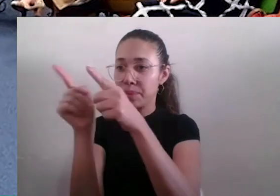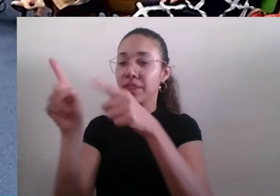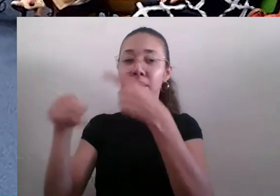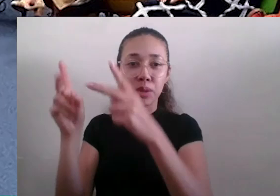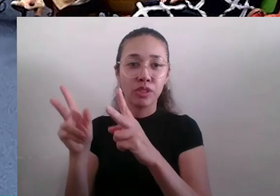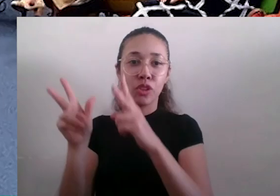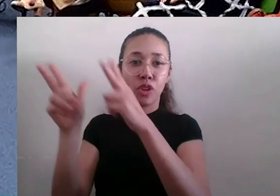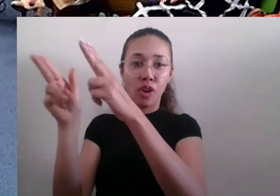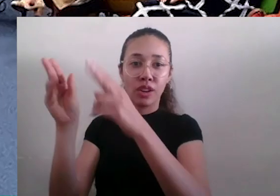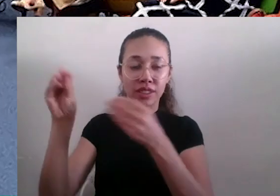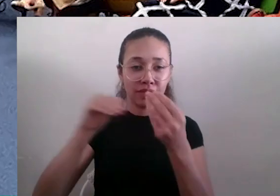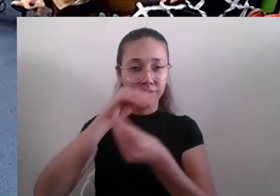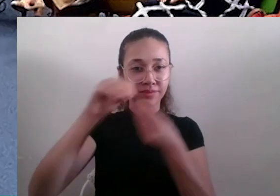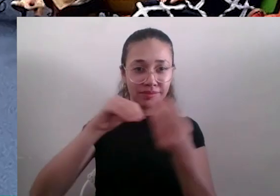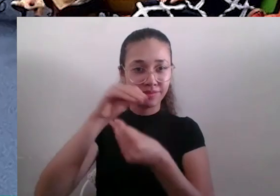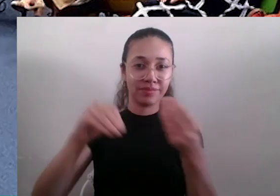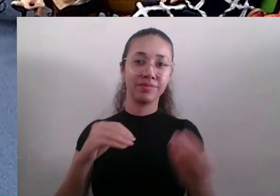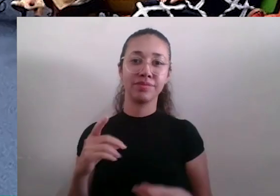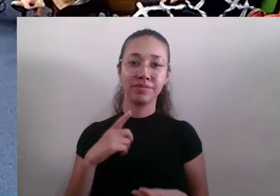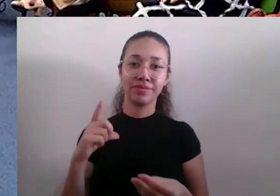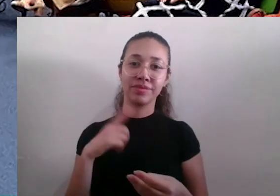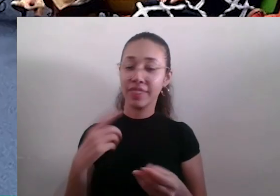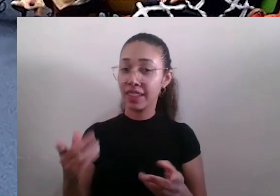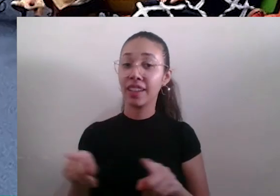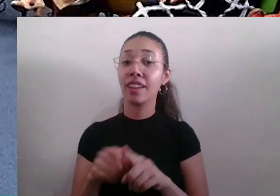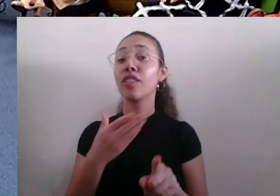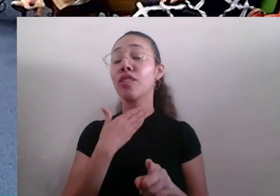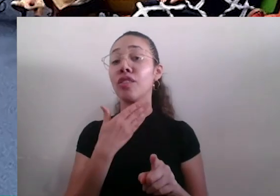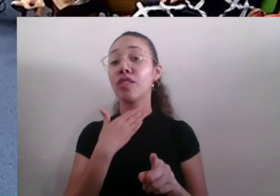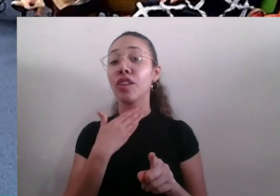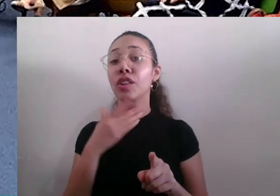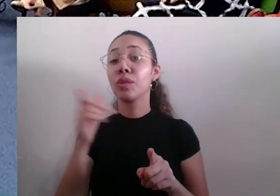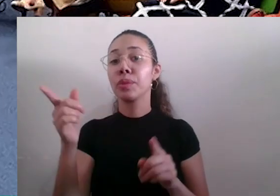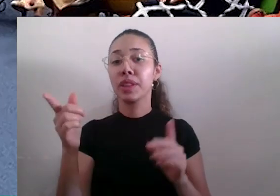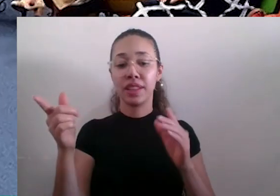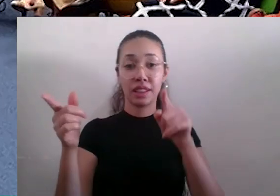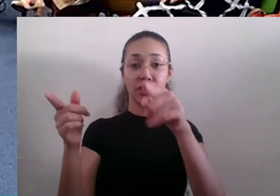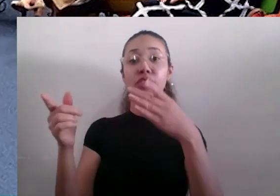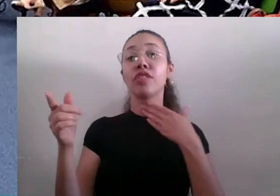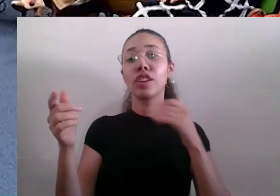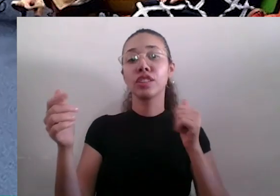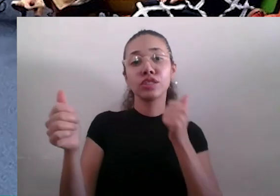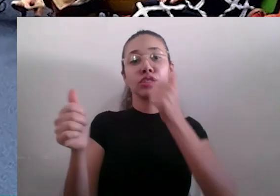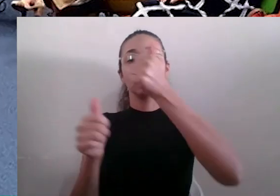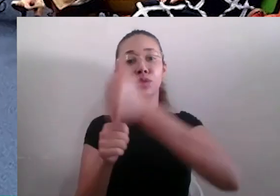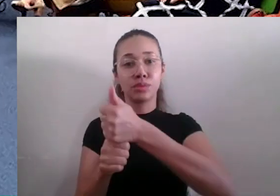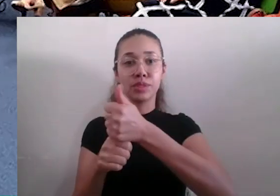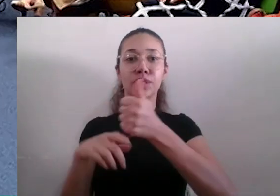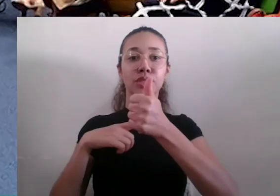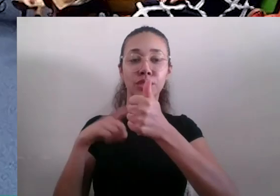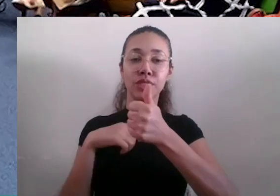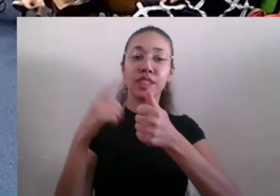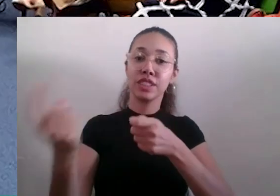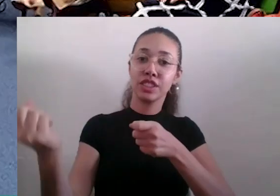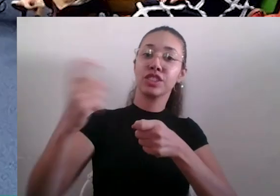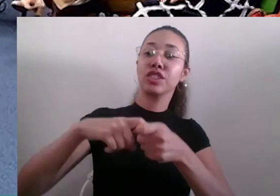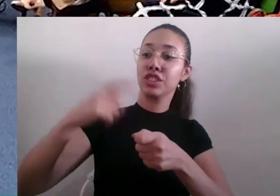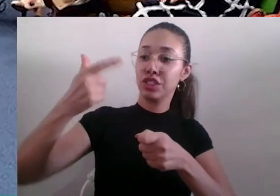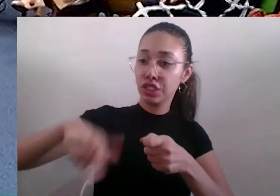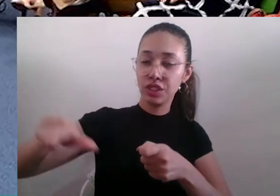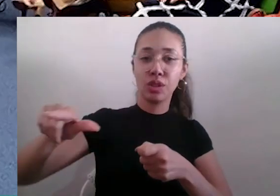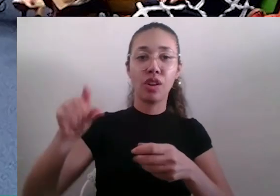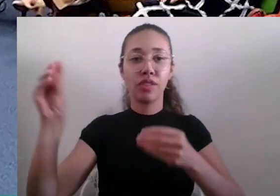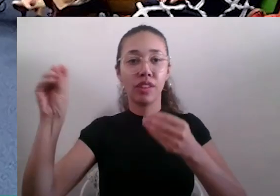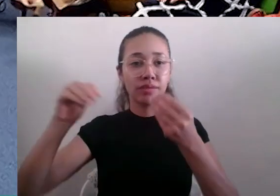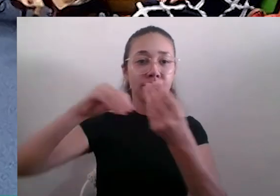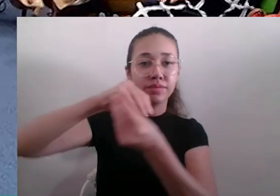faz um Fade out do volume dele Bota a tua locução e depois volta o cara mais um pouquinho porque alguma coisa interessante vai sair